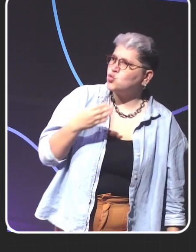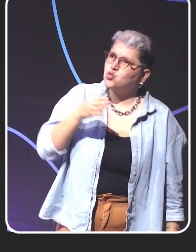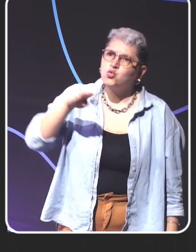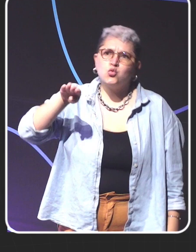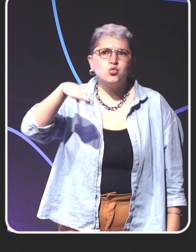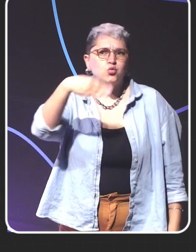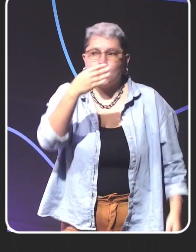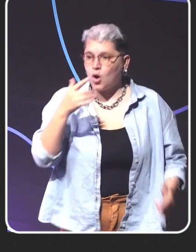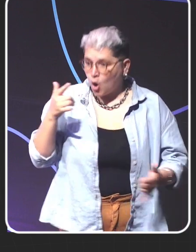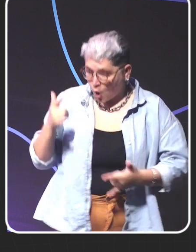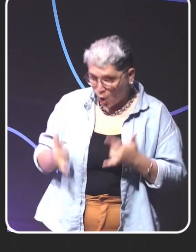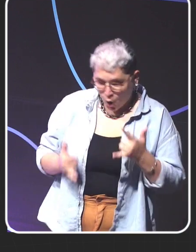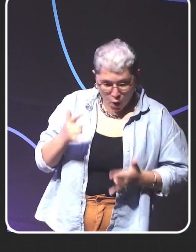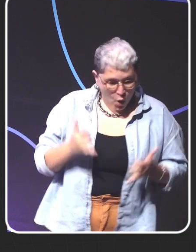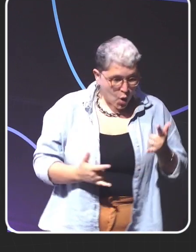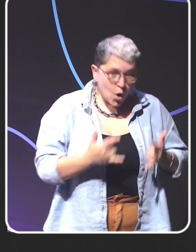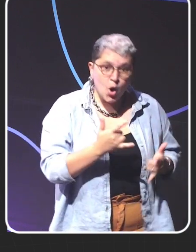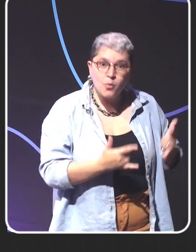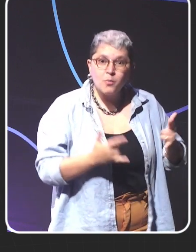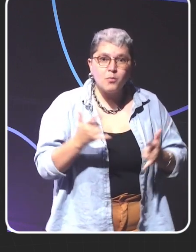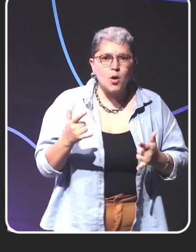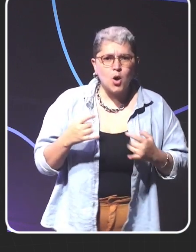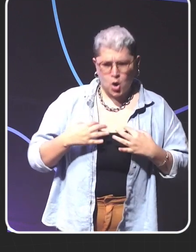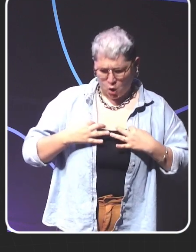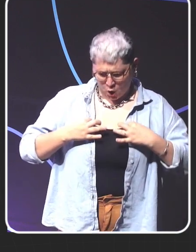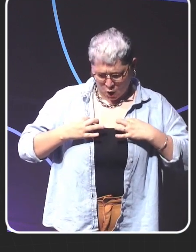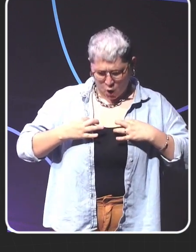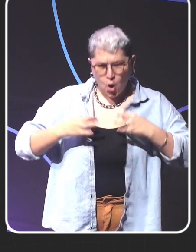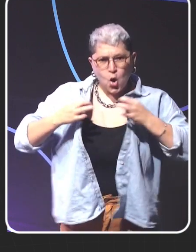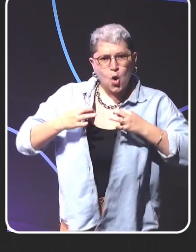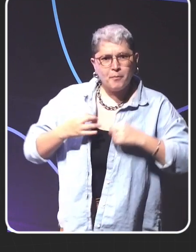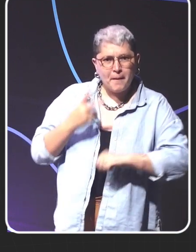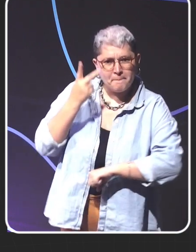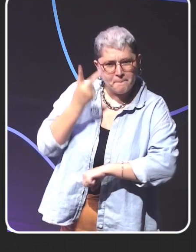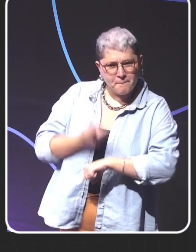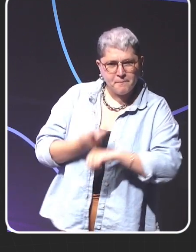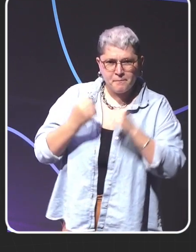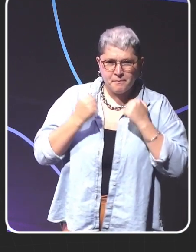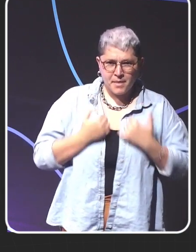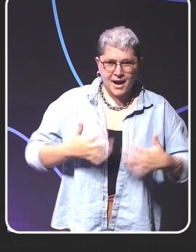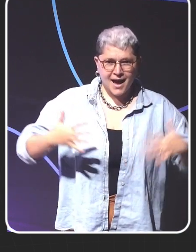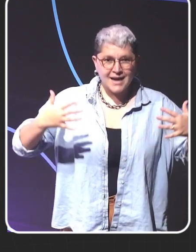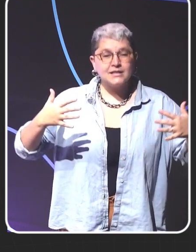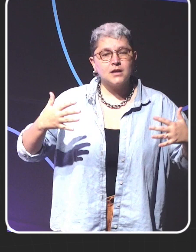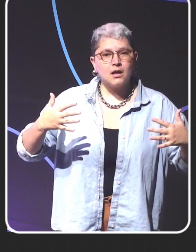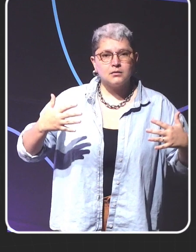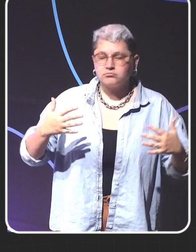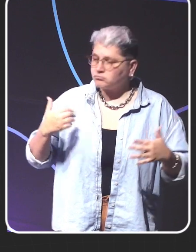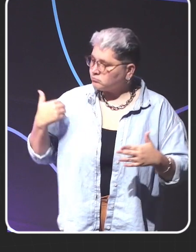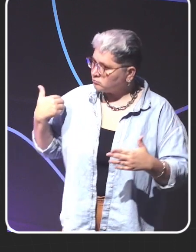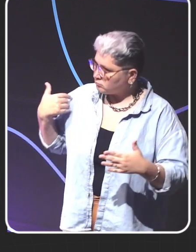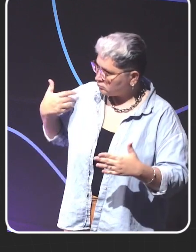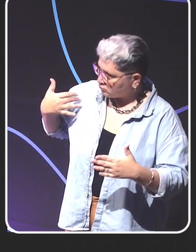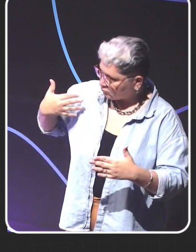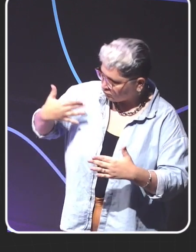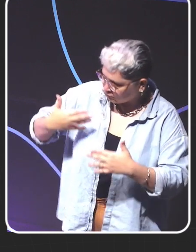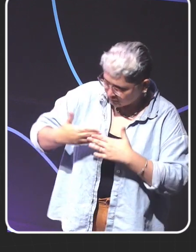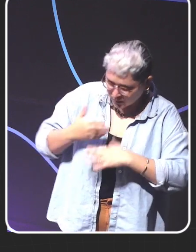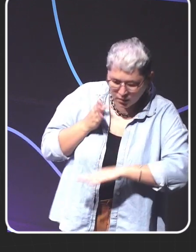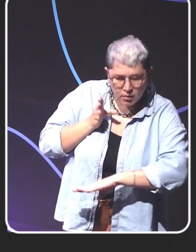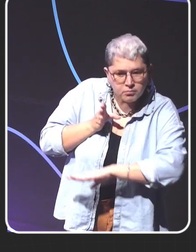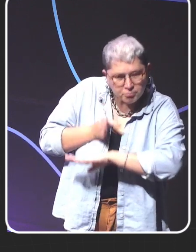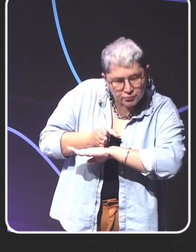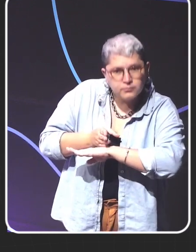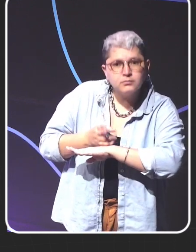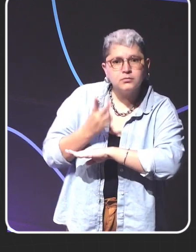os lados, imaginava roupas prateadas, e chegamos em 2023 e não é